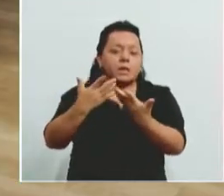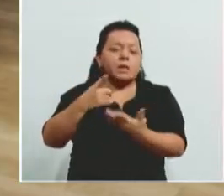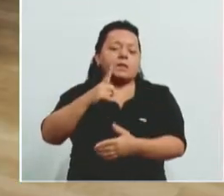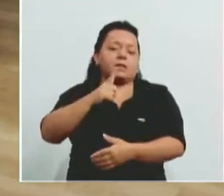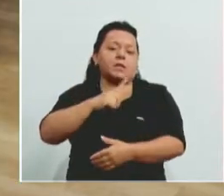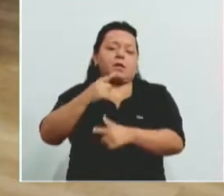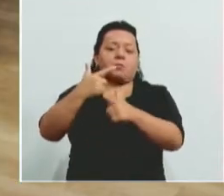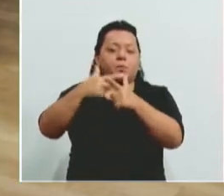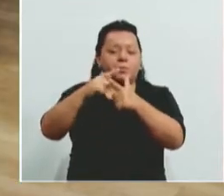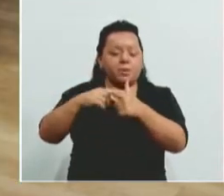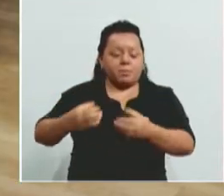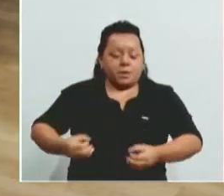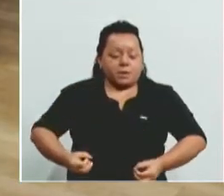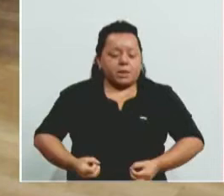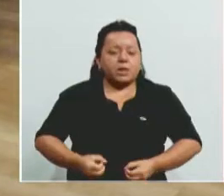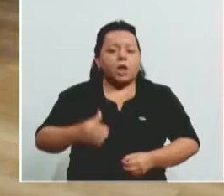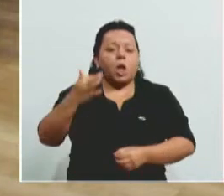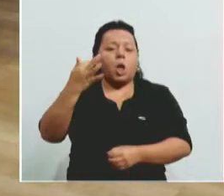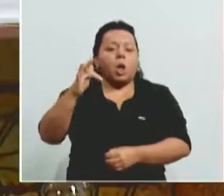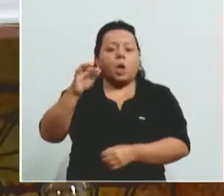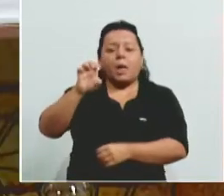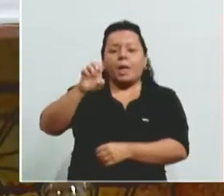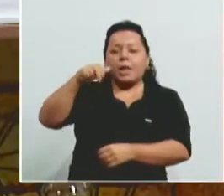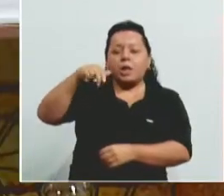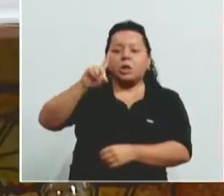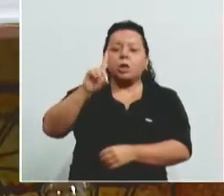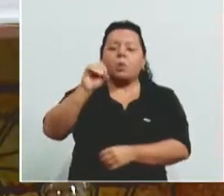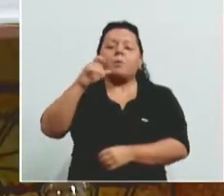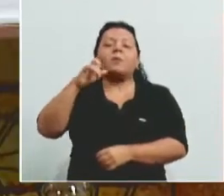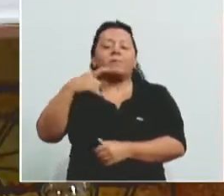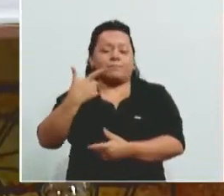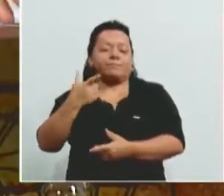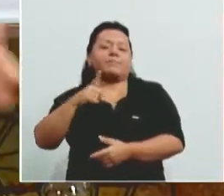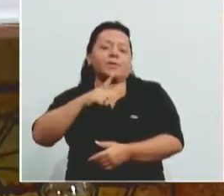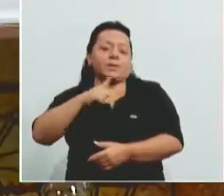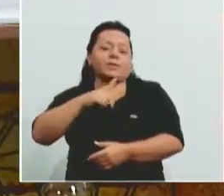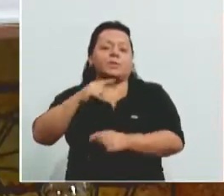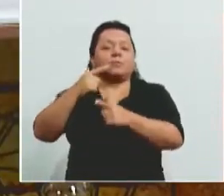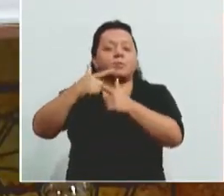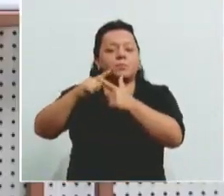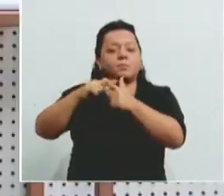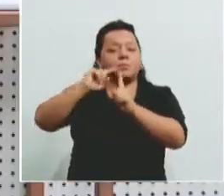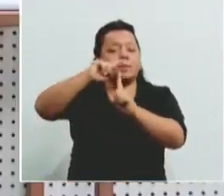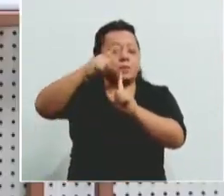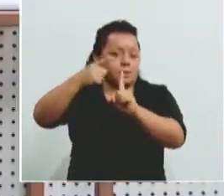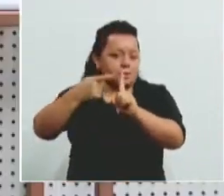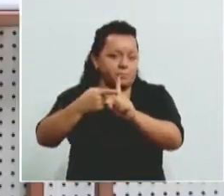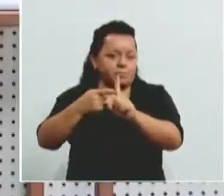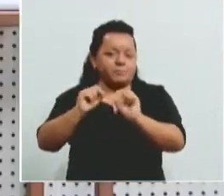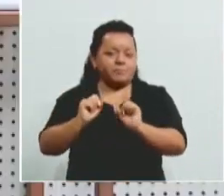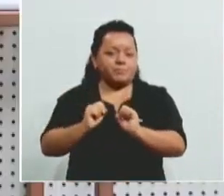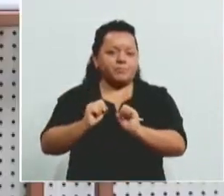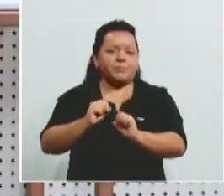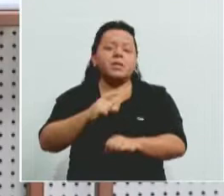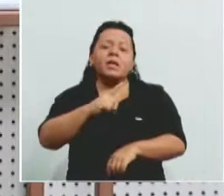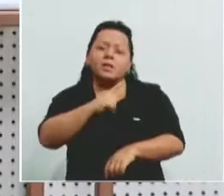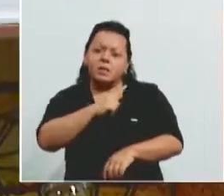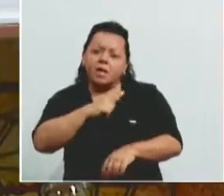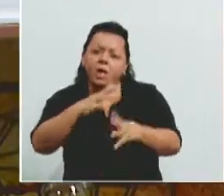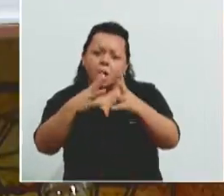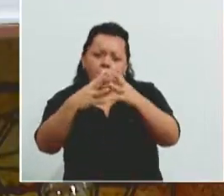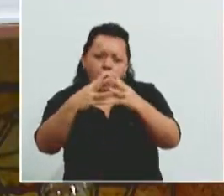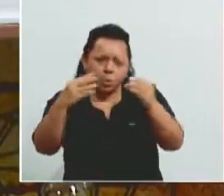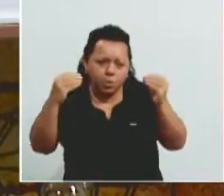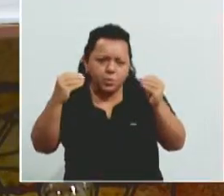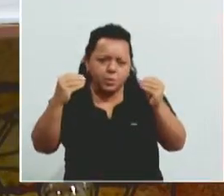a qualidade de vida de todas as 100% que tem é horrível. Tem cura, doutora, se tratada?